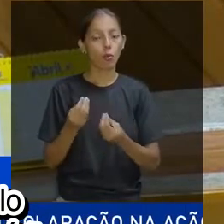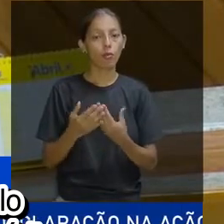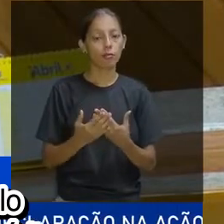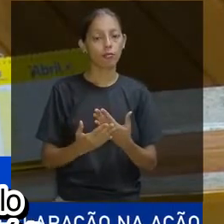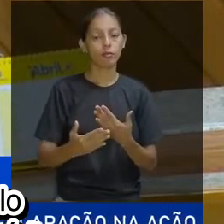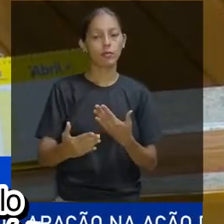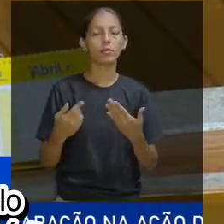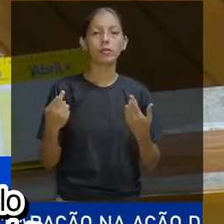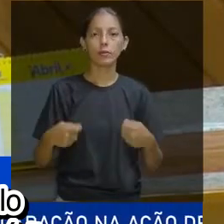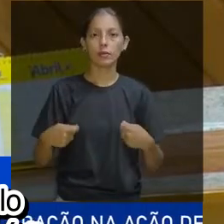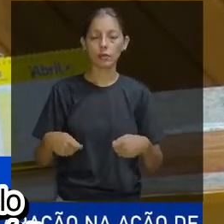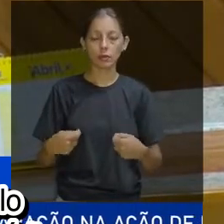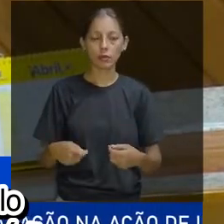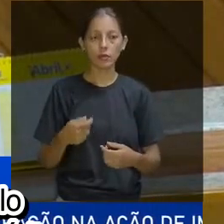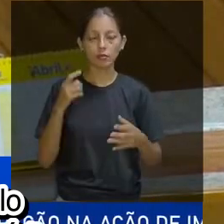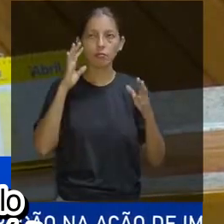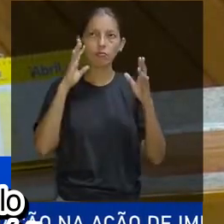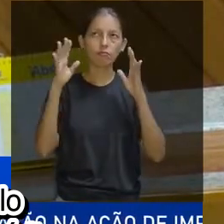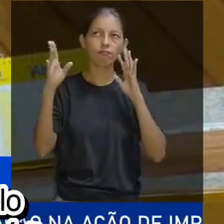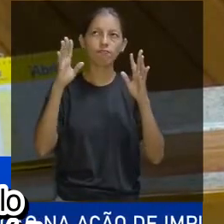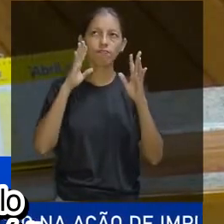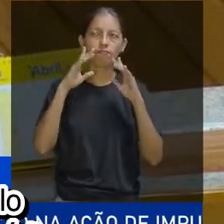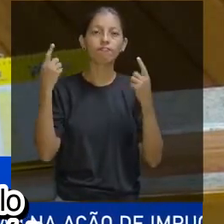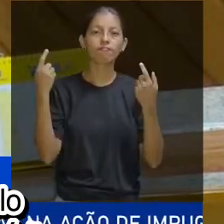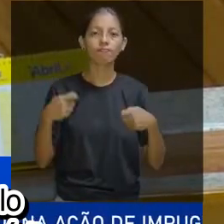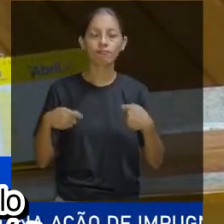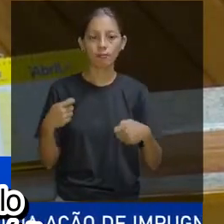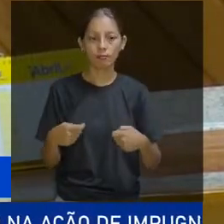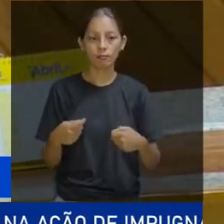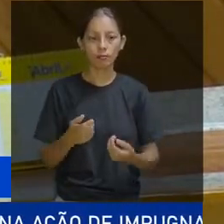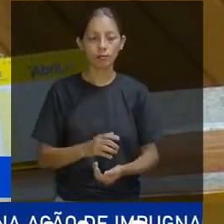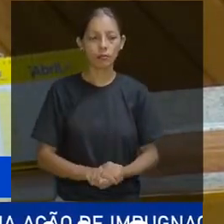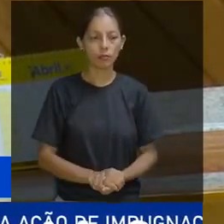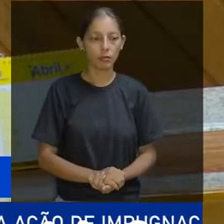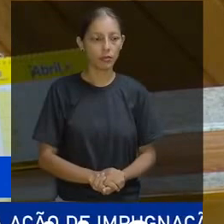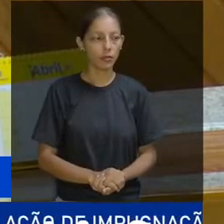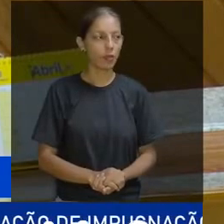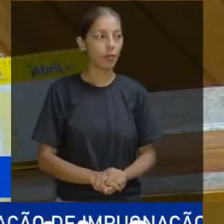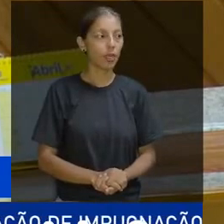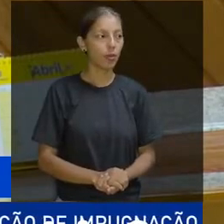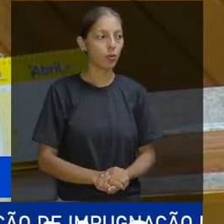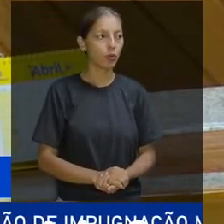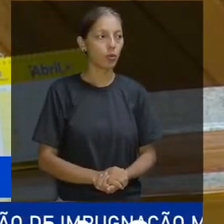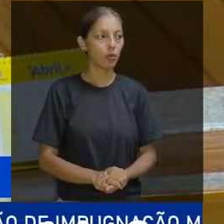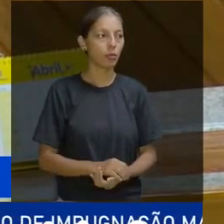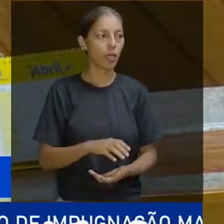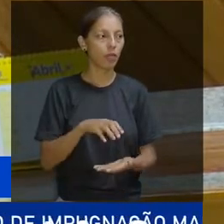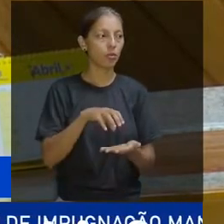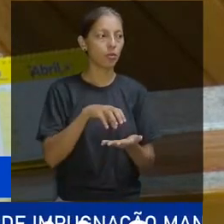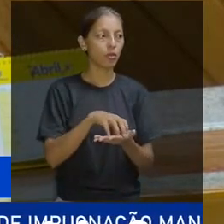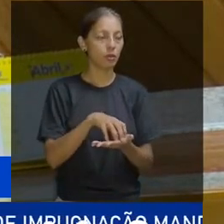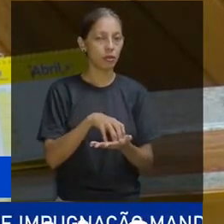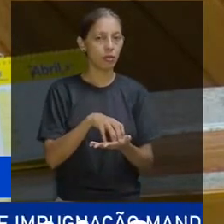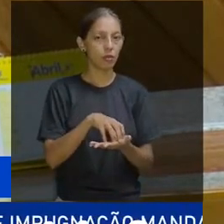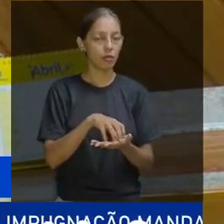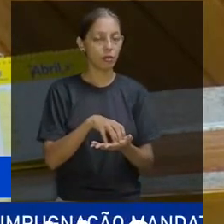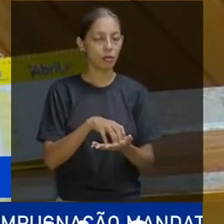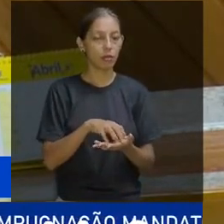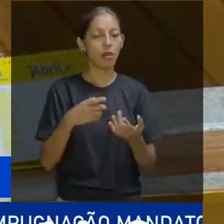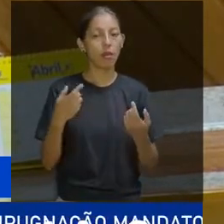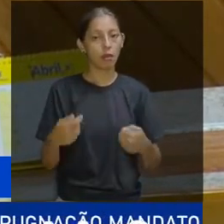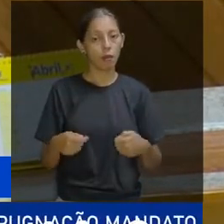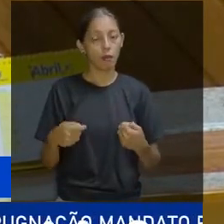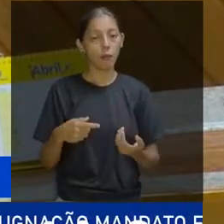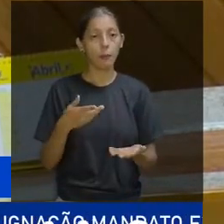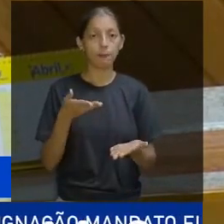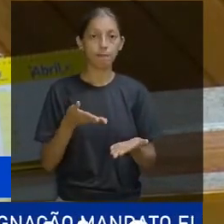mais razoável, pelo menos eu penso assim, que a gente enfrente o mérito. Eu não recordo, obviamente, se eu debati